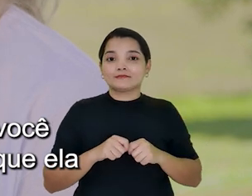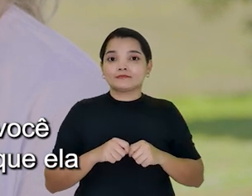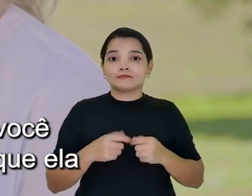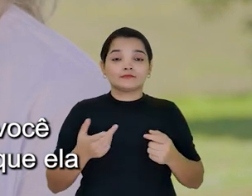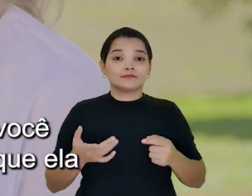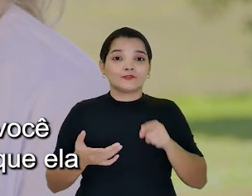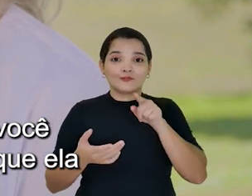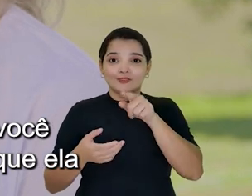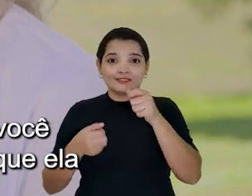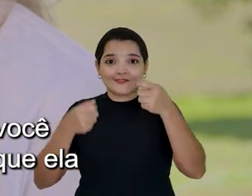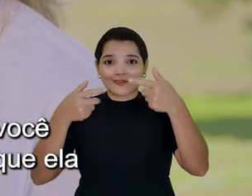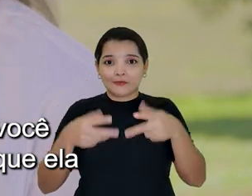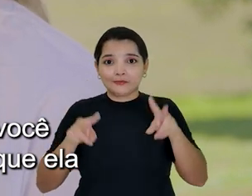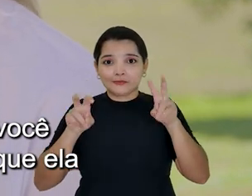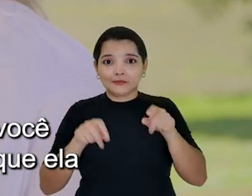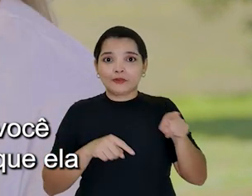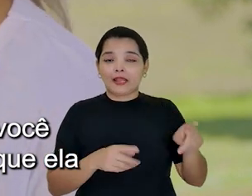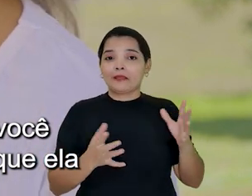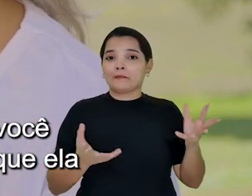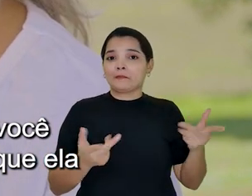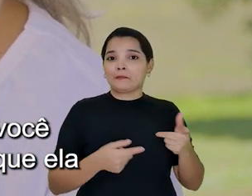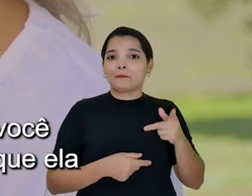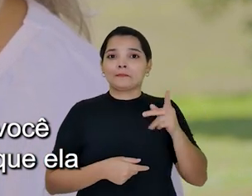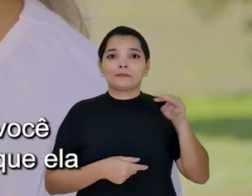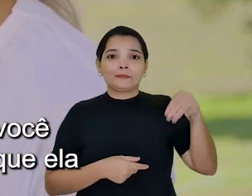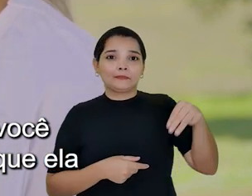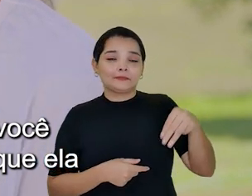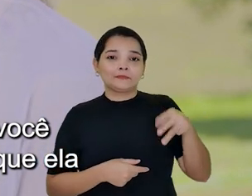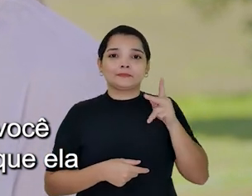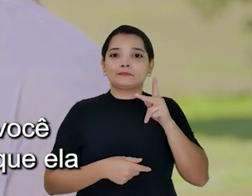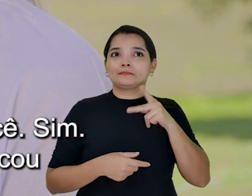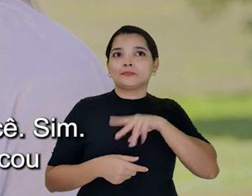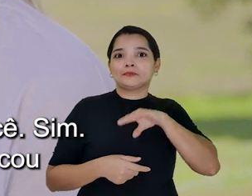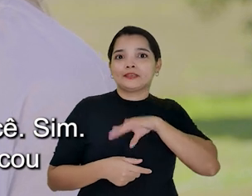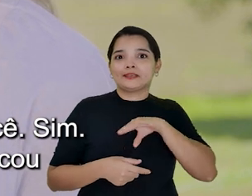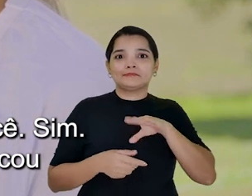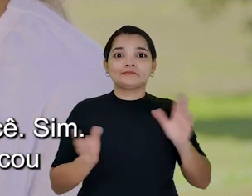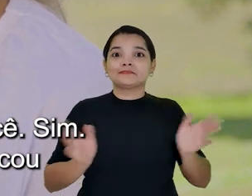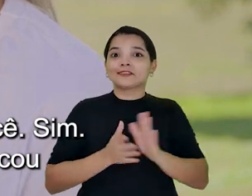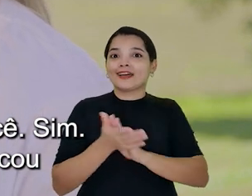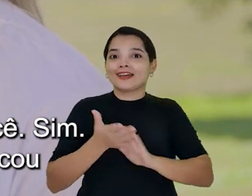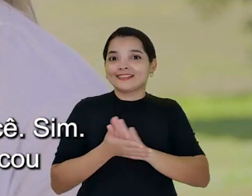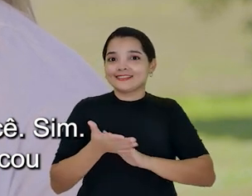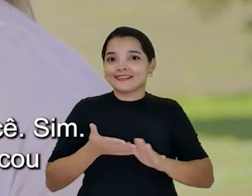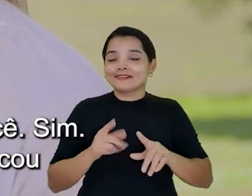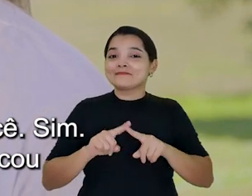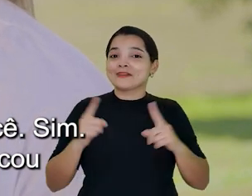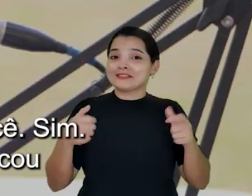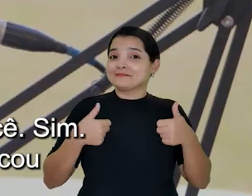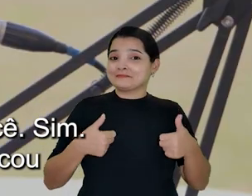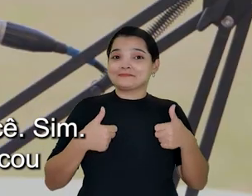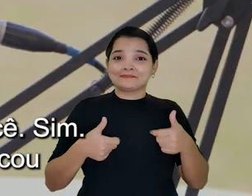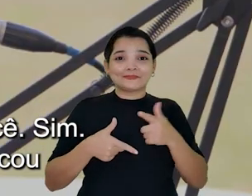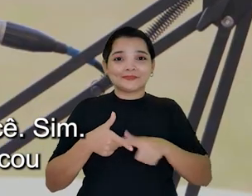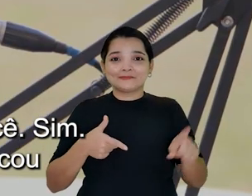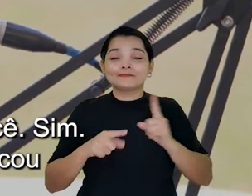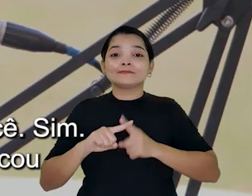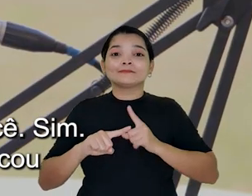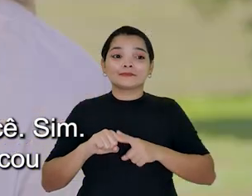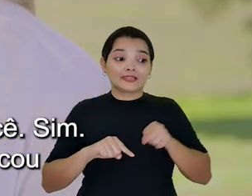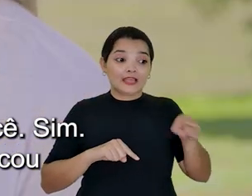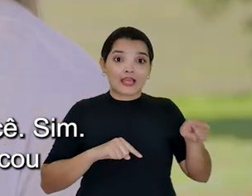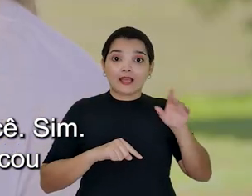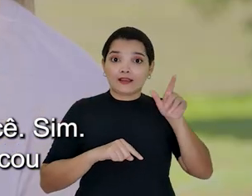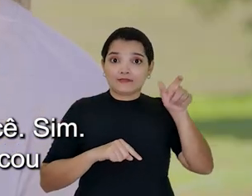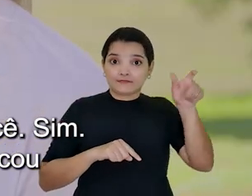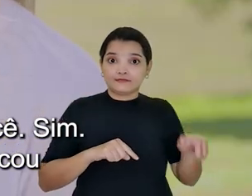citou nenhum conteúdo que você aprendeu com ela e tá tudo bem por quê Porque ela te marcou pela emoção que ela provocou em você sim